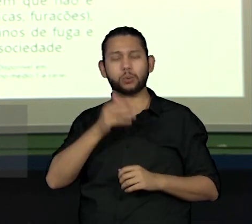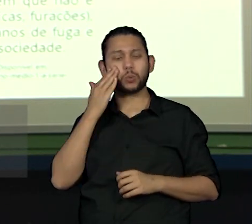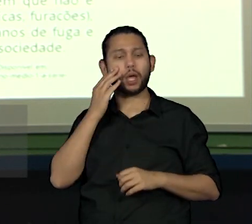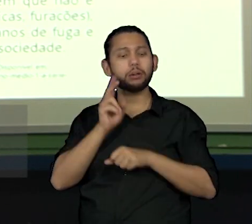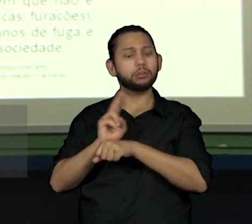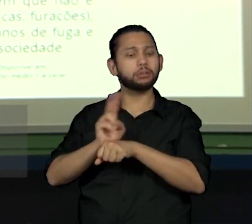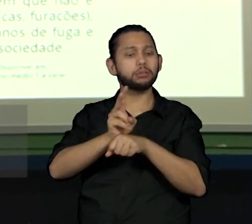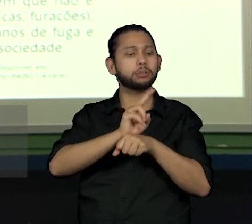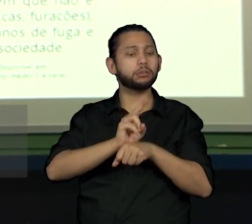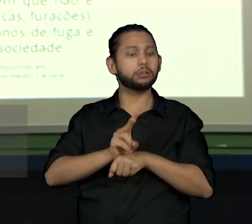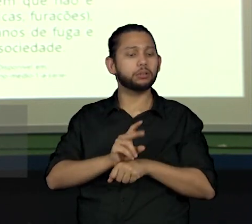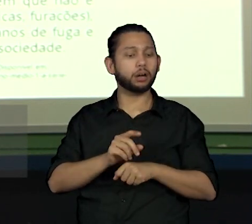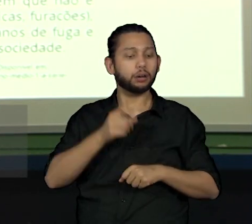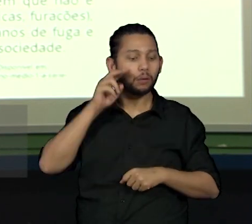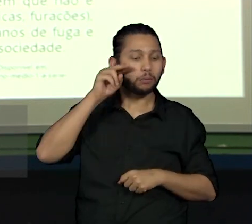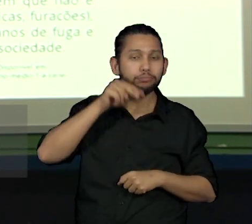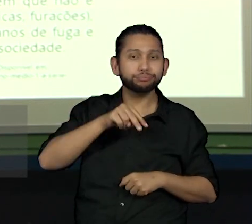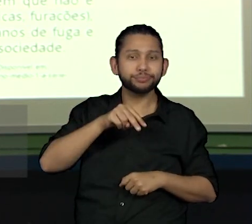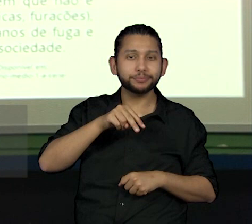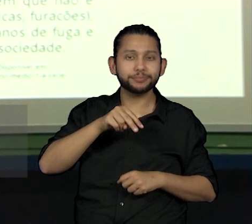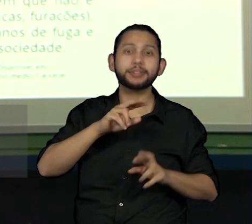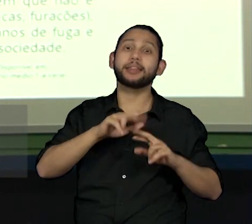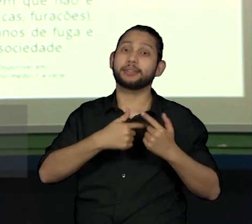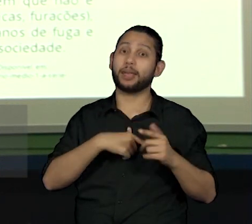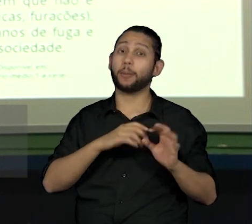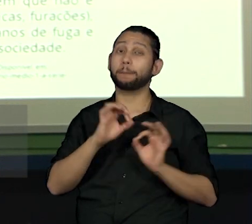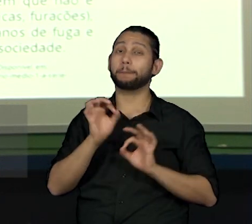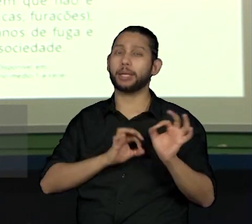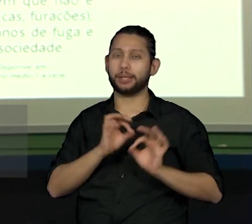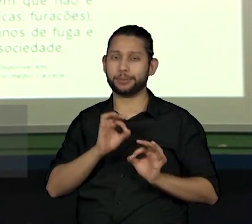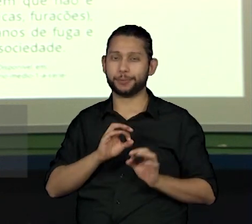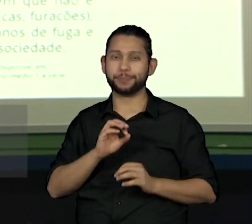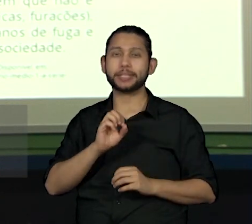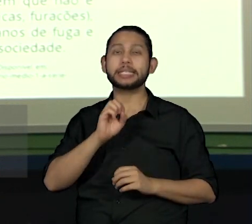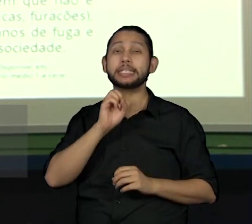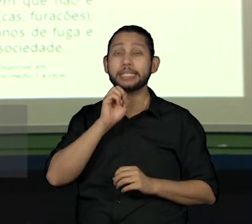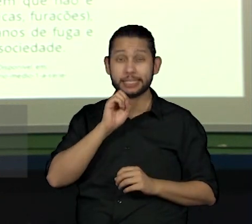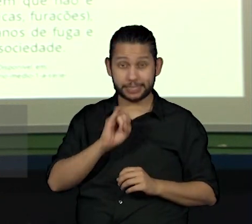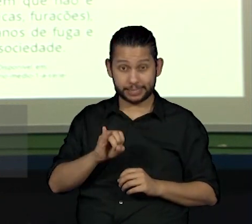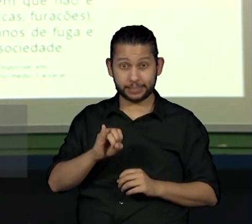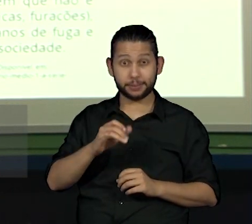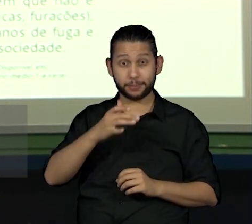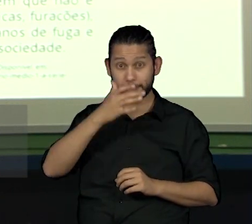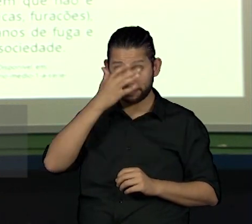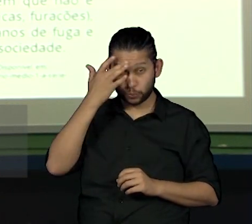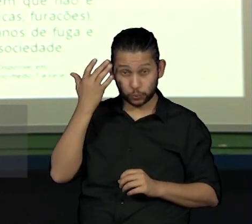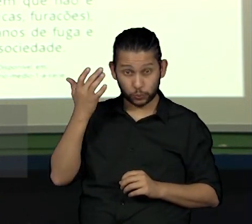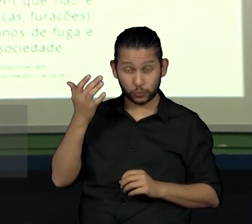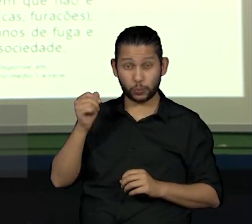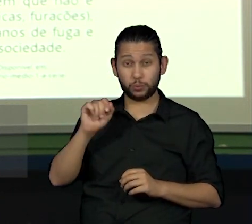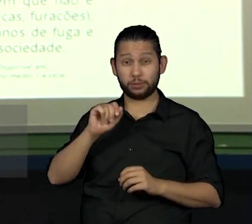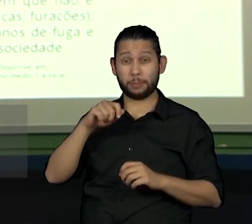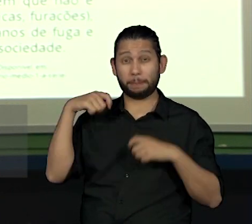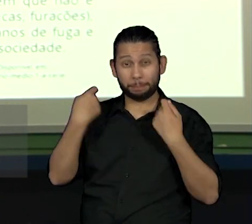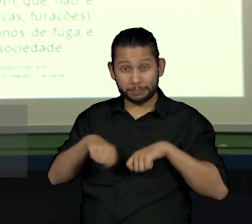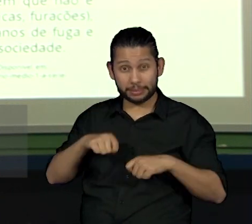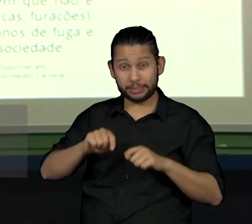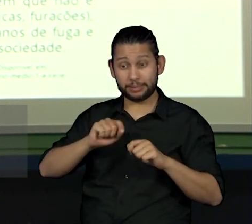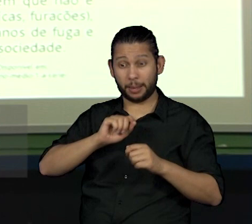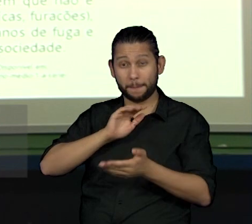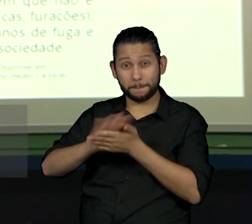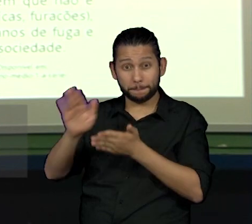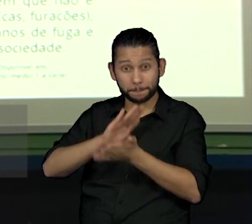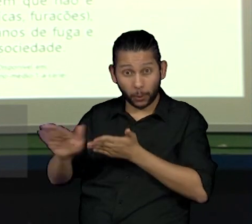erupção vulcânica. Devido a isso, eles têm um plano para conseguir socorrer 600 mil pessoas que estão mais próximas do